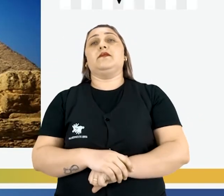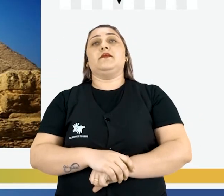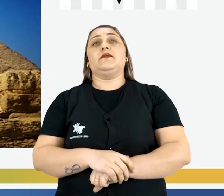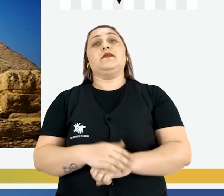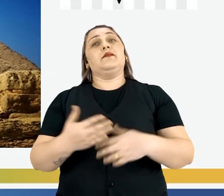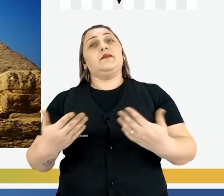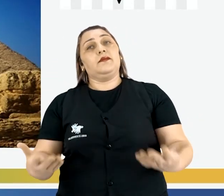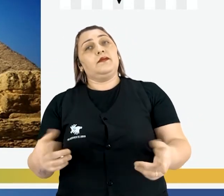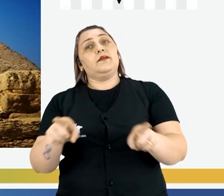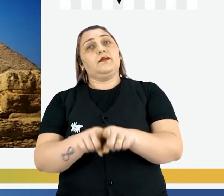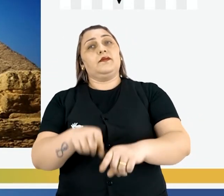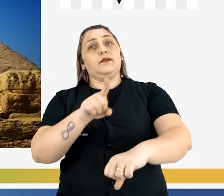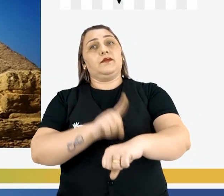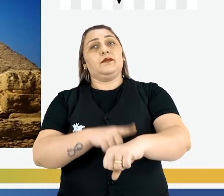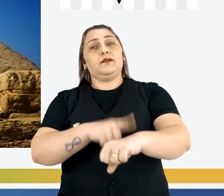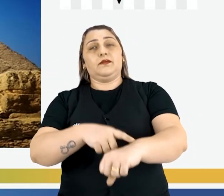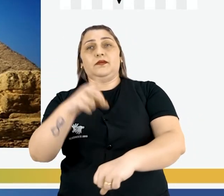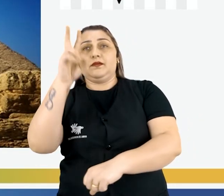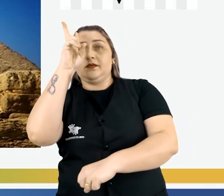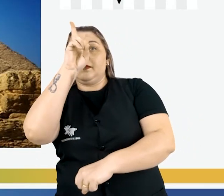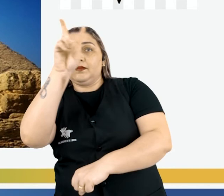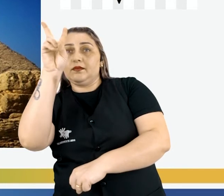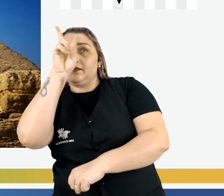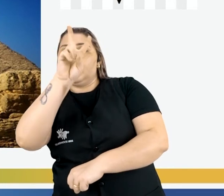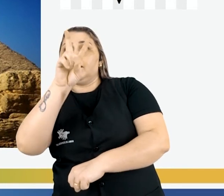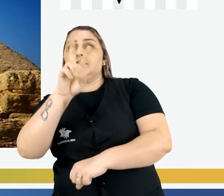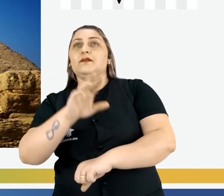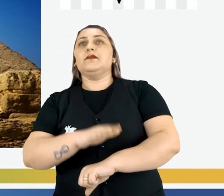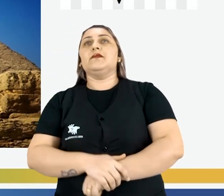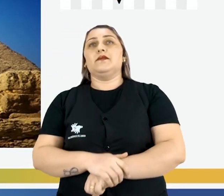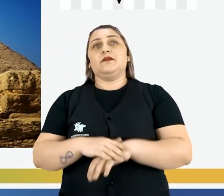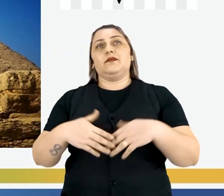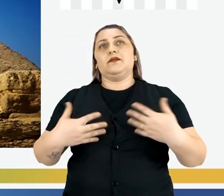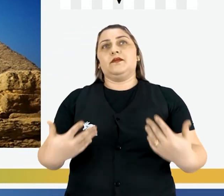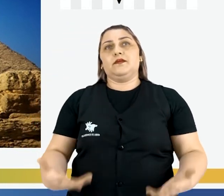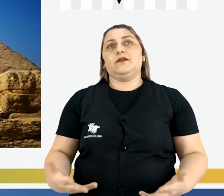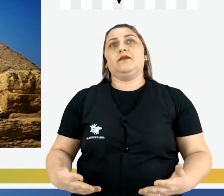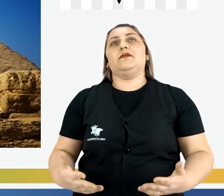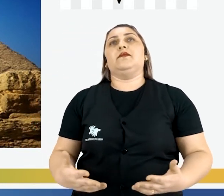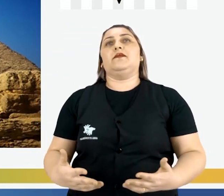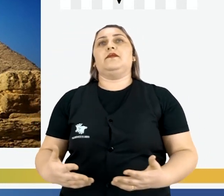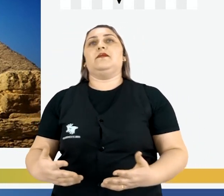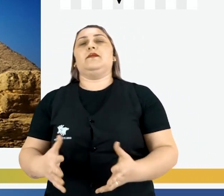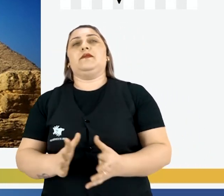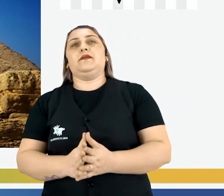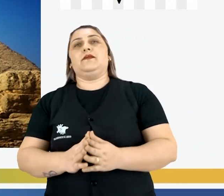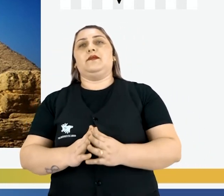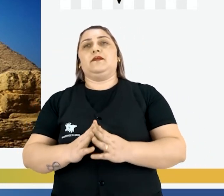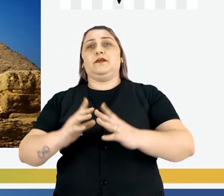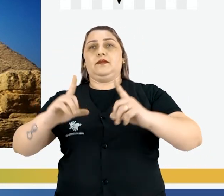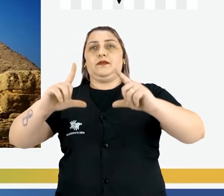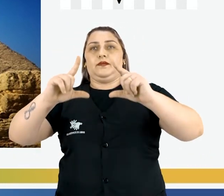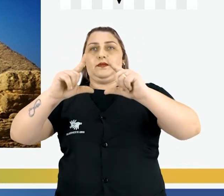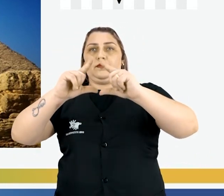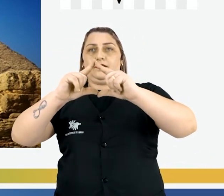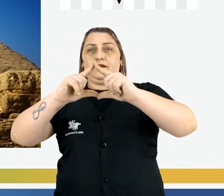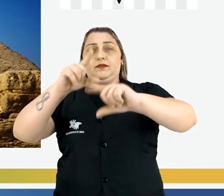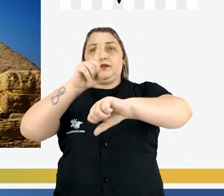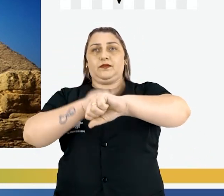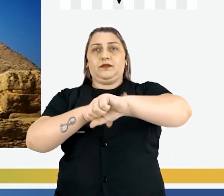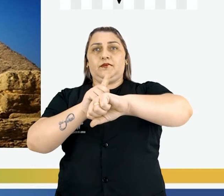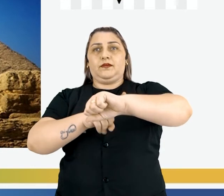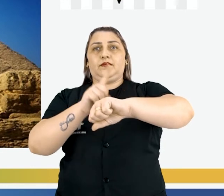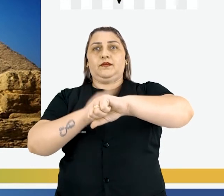tempo histórico, olha aí, a esfinge, né, de Gizé e a pirâmide. O tempo histórico